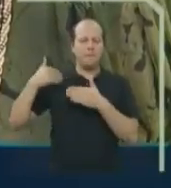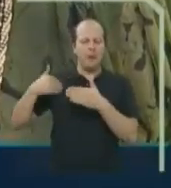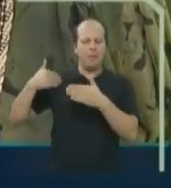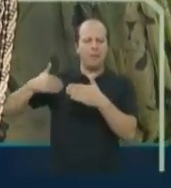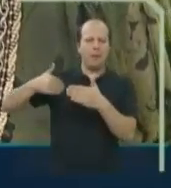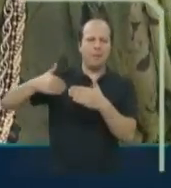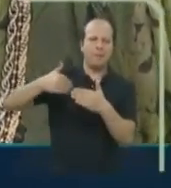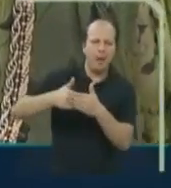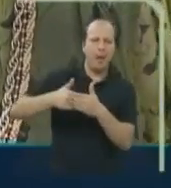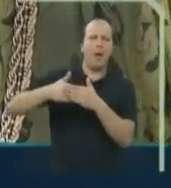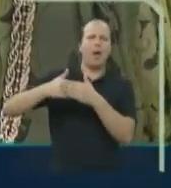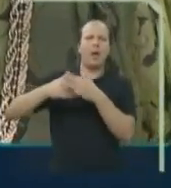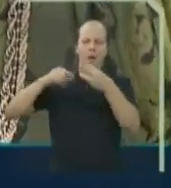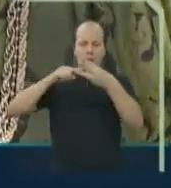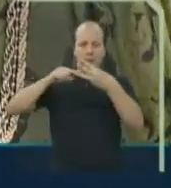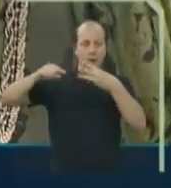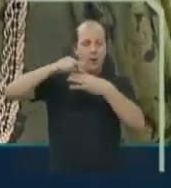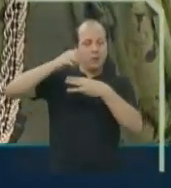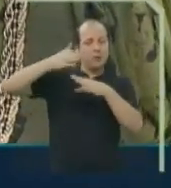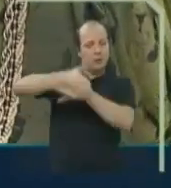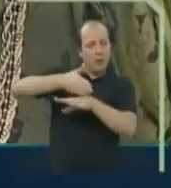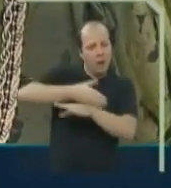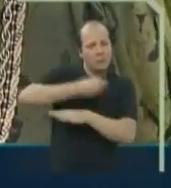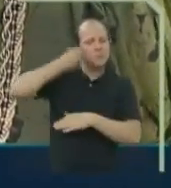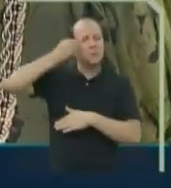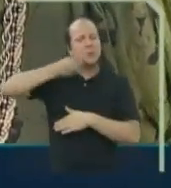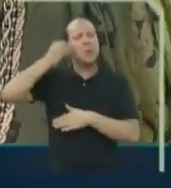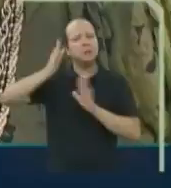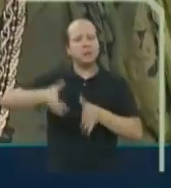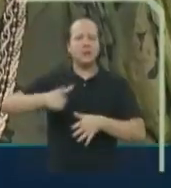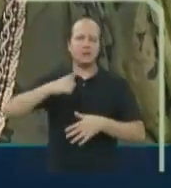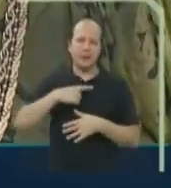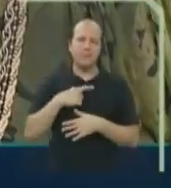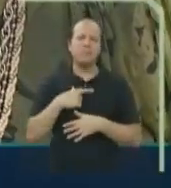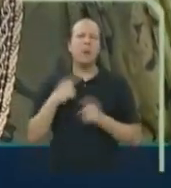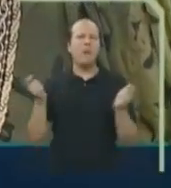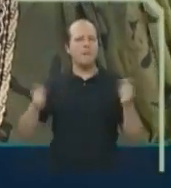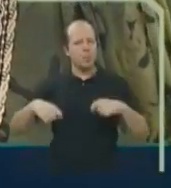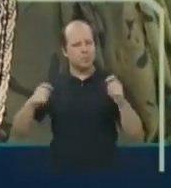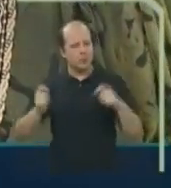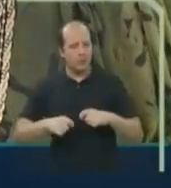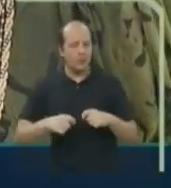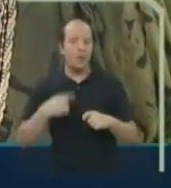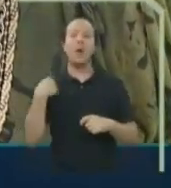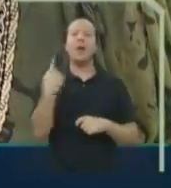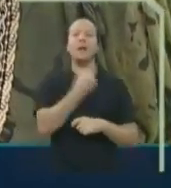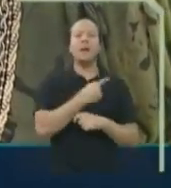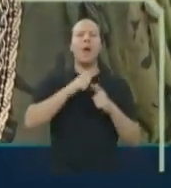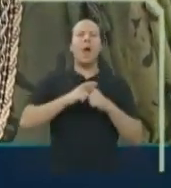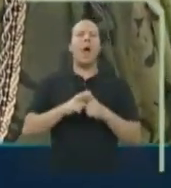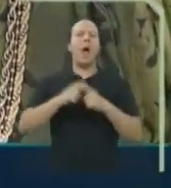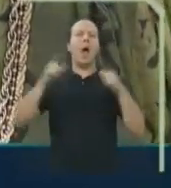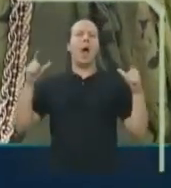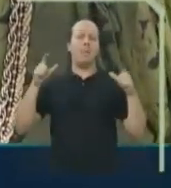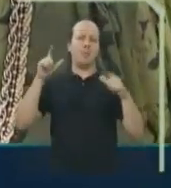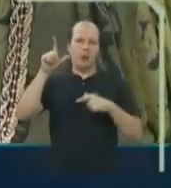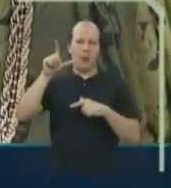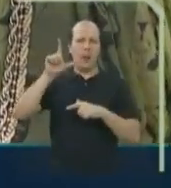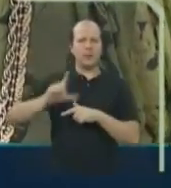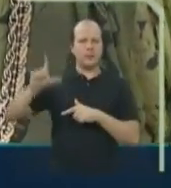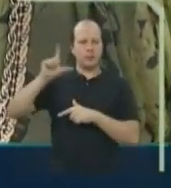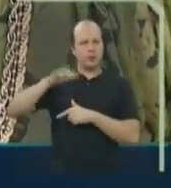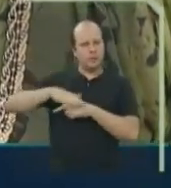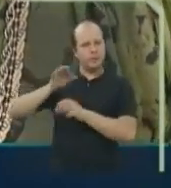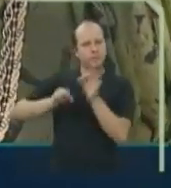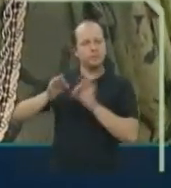Poder Executivo, pelo Legislativo, tenho experiência. Sei que é possível fazer isso. A gente vai ter uma ampla maioria na Assembleia Legislativa também. E